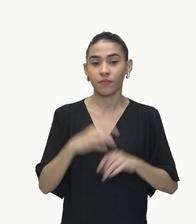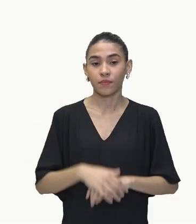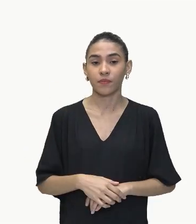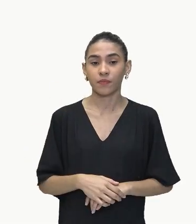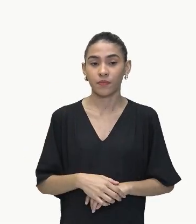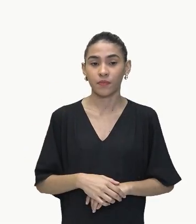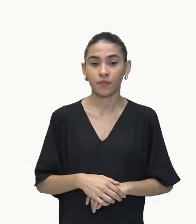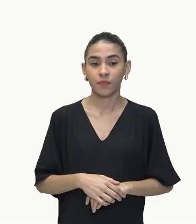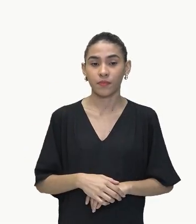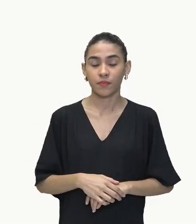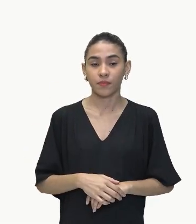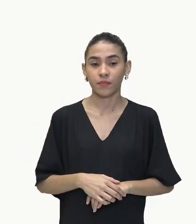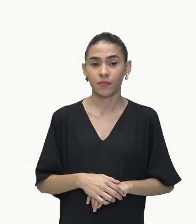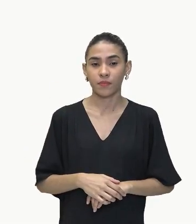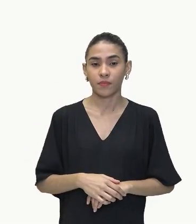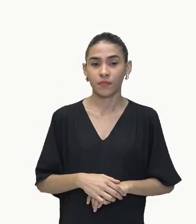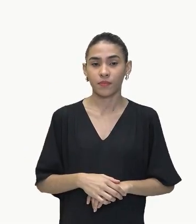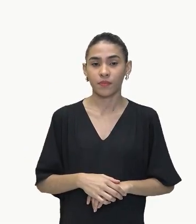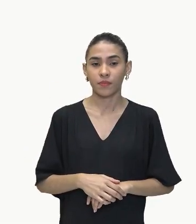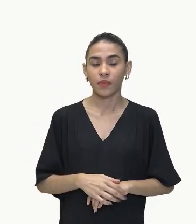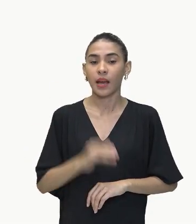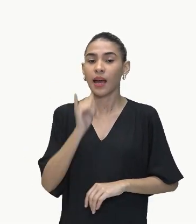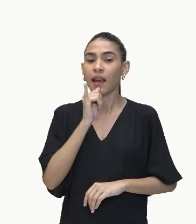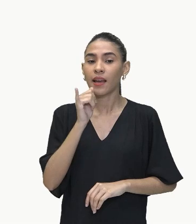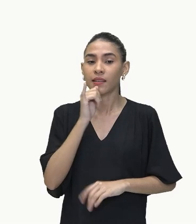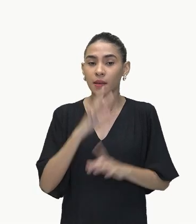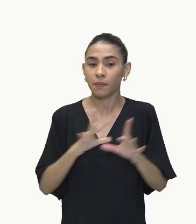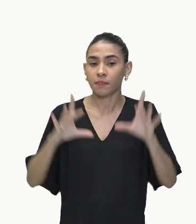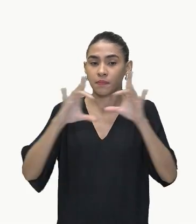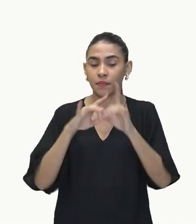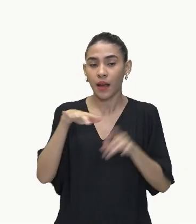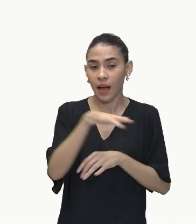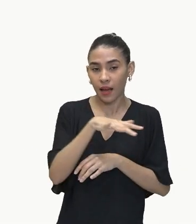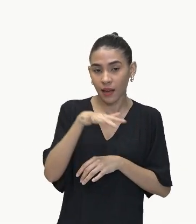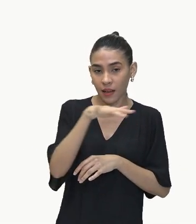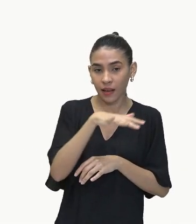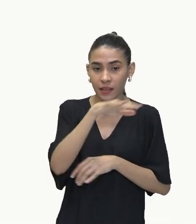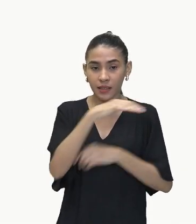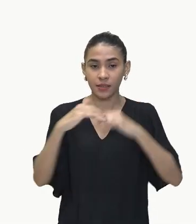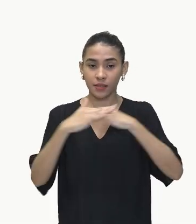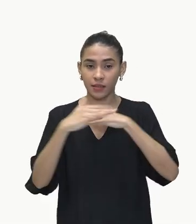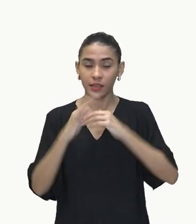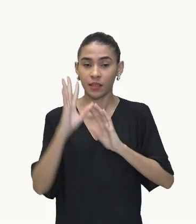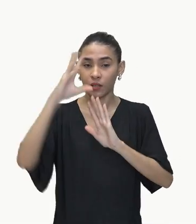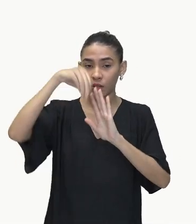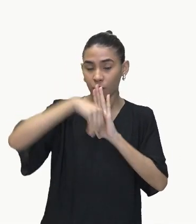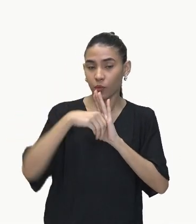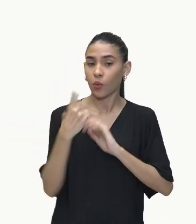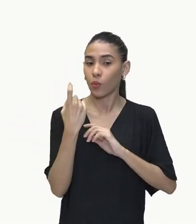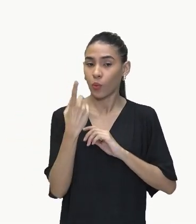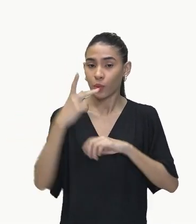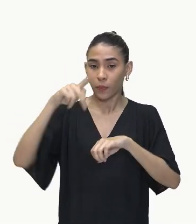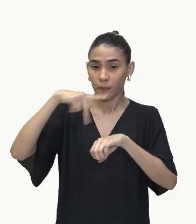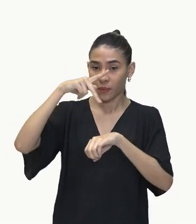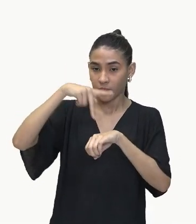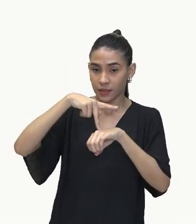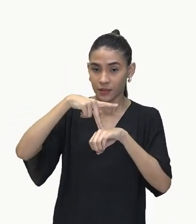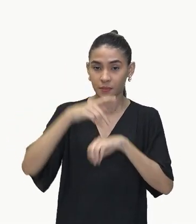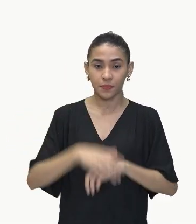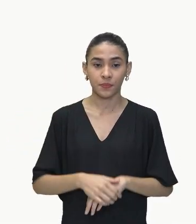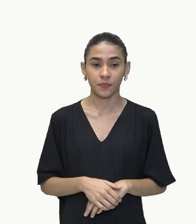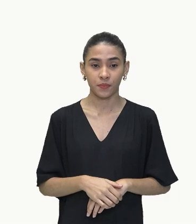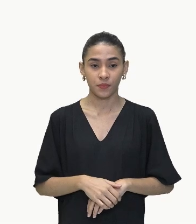que é utilizado para descrever a fusão de áreas urbanas dentro de um único país.